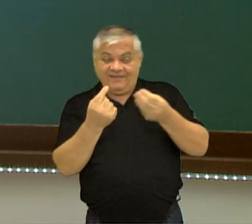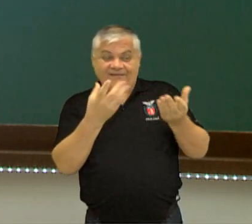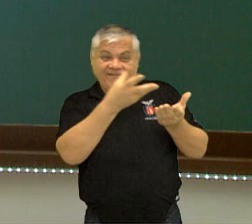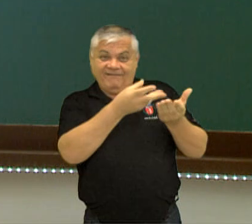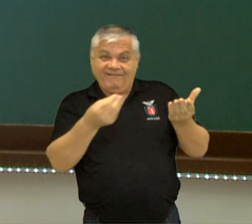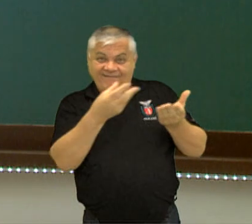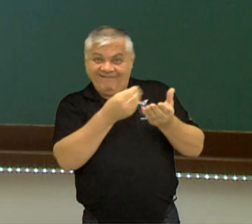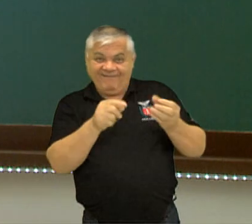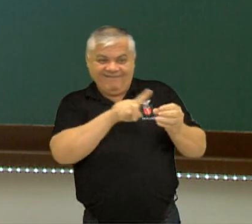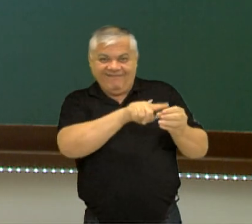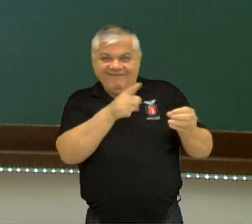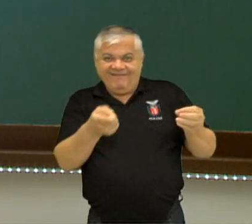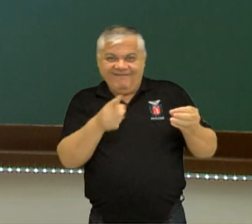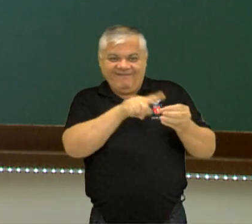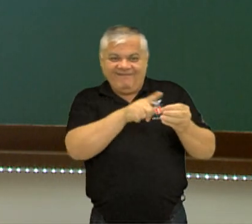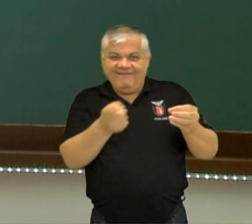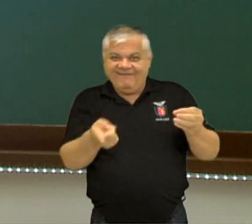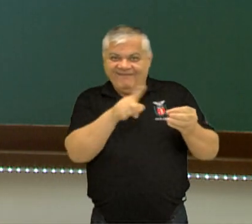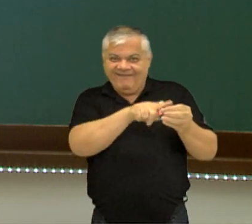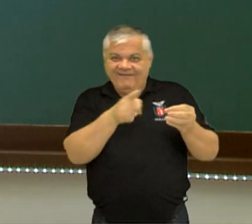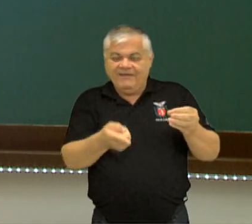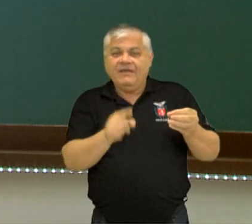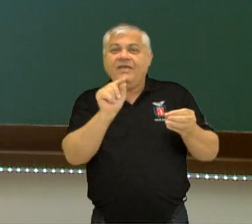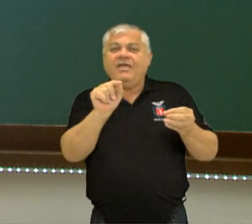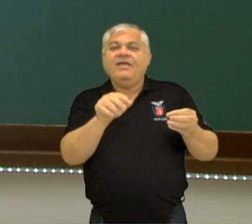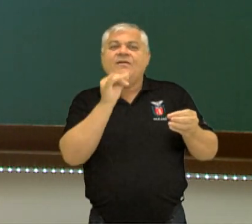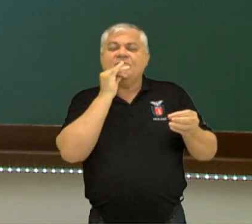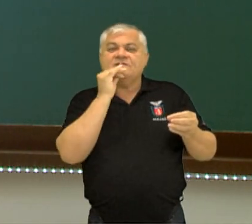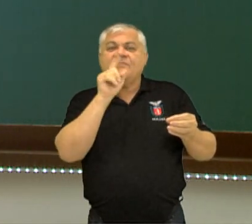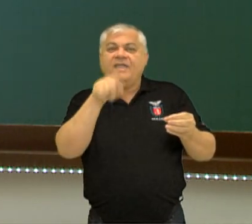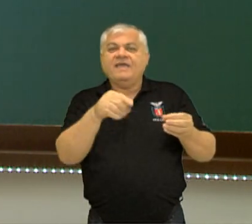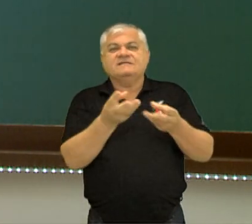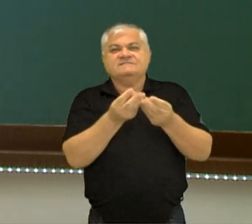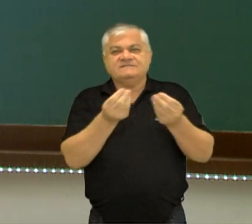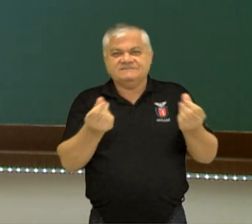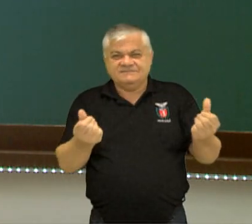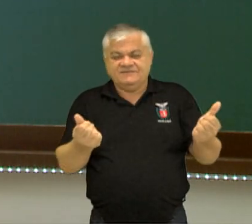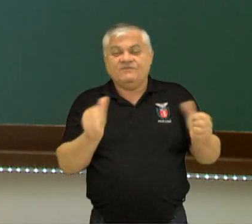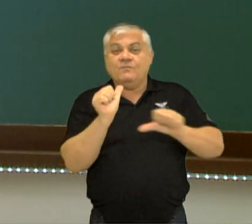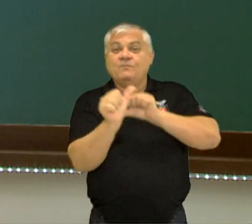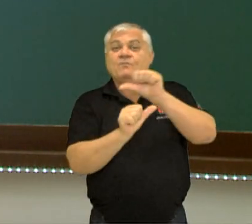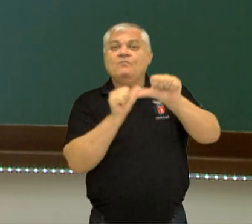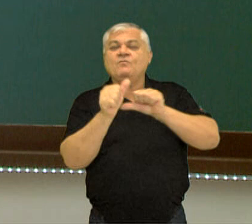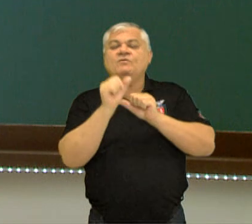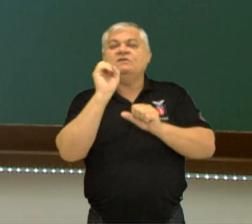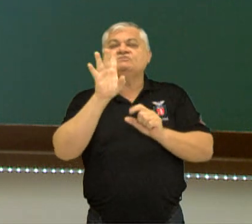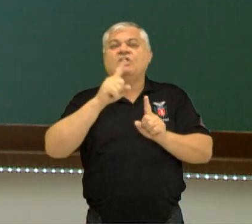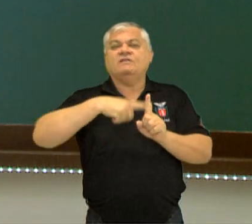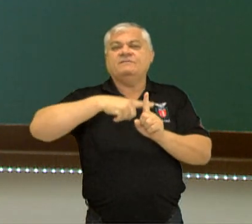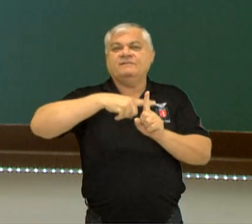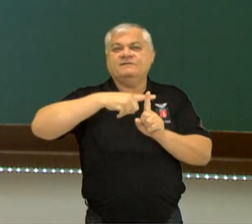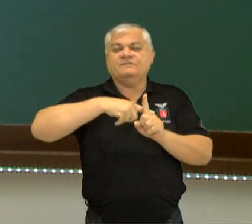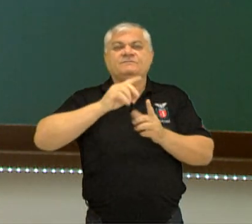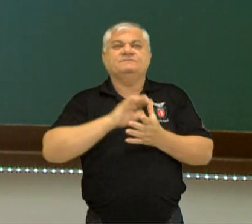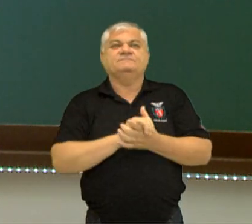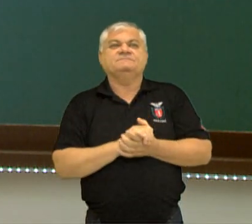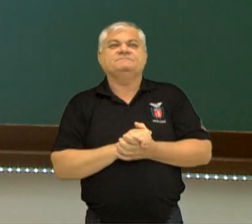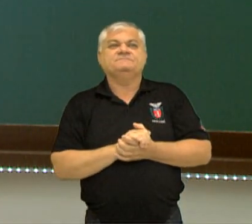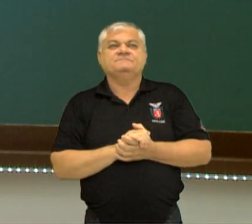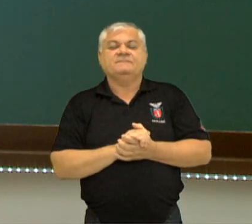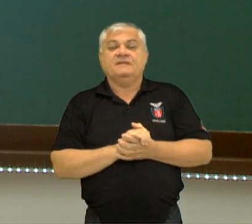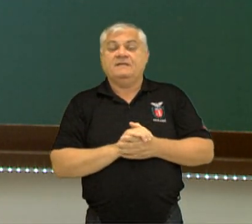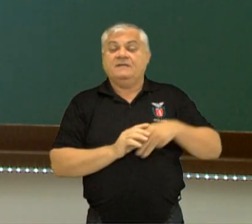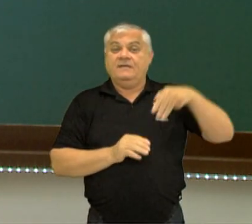dar zero. Pessoal, só que eu já substituí. É o calor sensível. Altera somente a temperatura, o calor sensível. Então